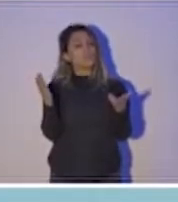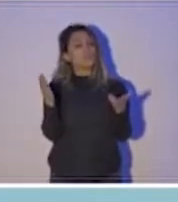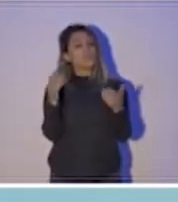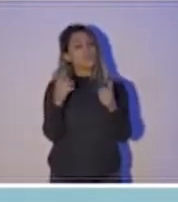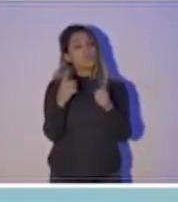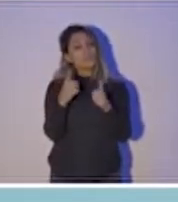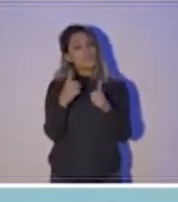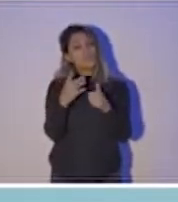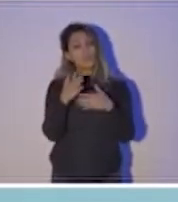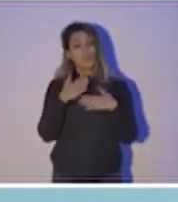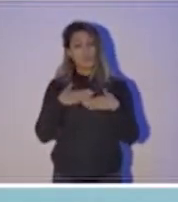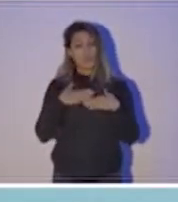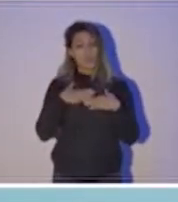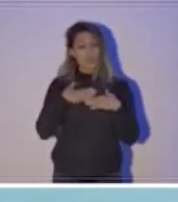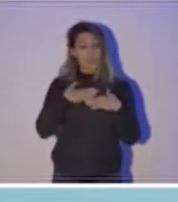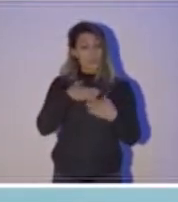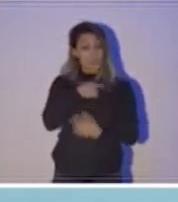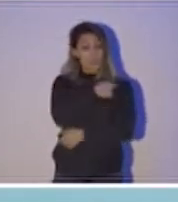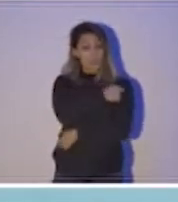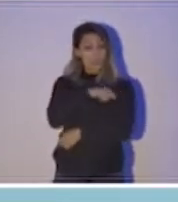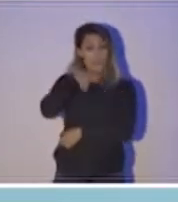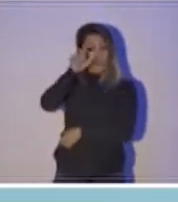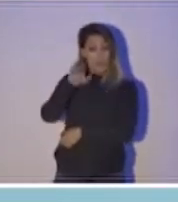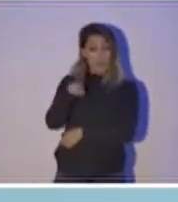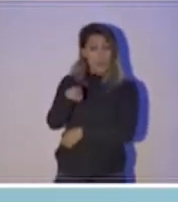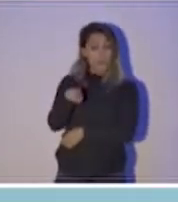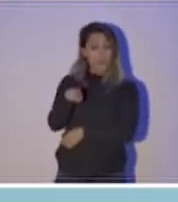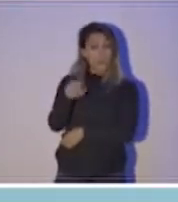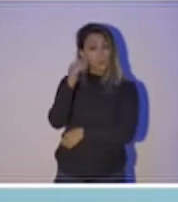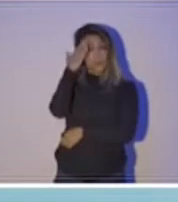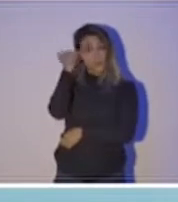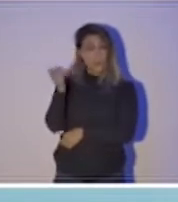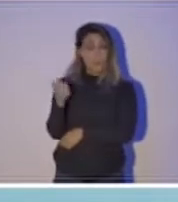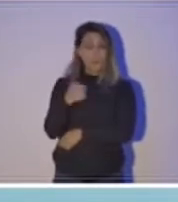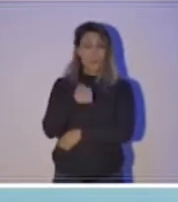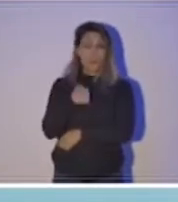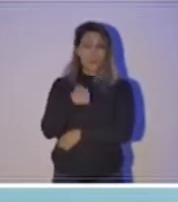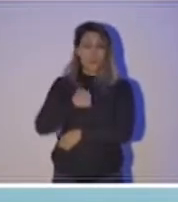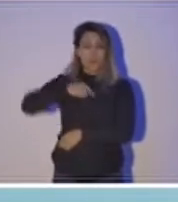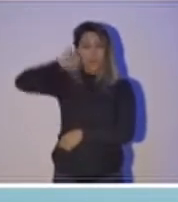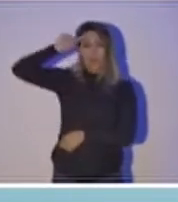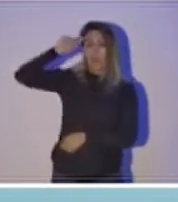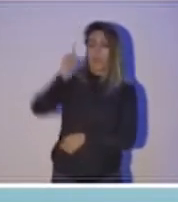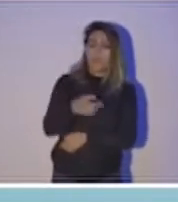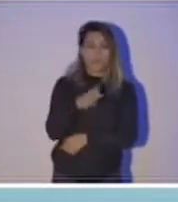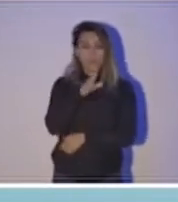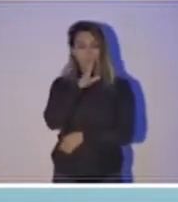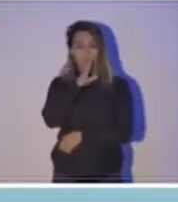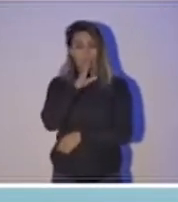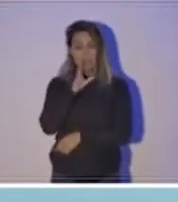Primeiro, meu aluno precisa entender que eu não vou competir pelo silêncio. Aliás, eu não vou competir